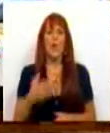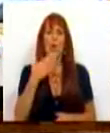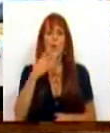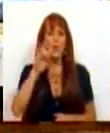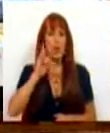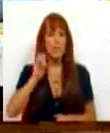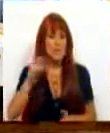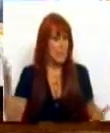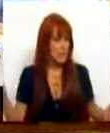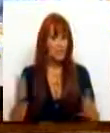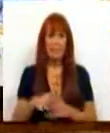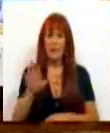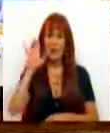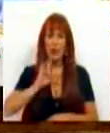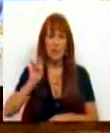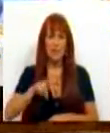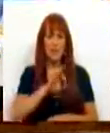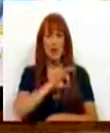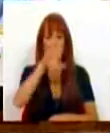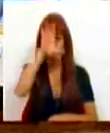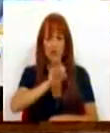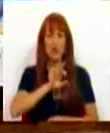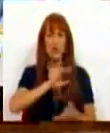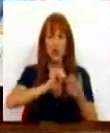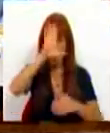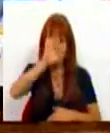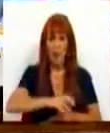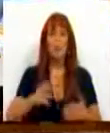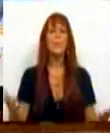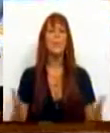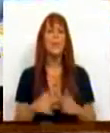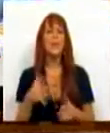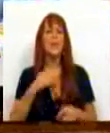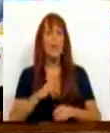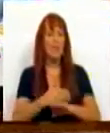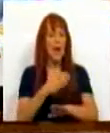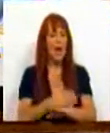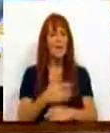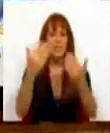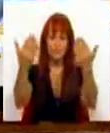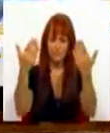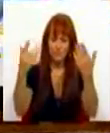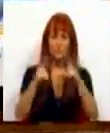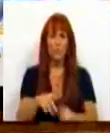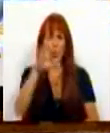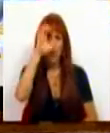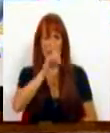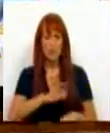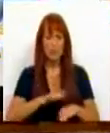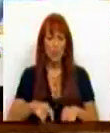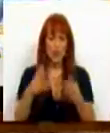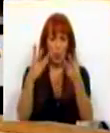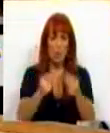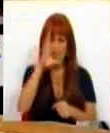Muito obrigado, Sra. Presidente, Sr. Presidente, Sr. Ministro, Sra. Secretária de Estado. Gostava, antes de mais, de felicitar o Governo por,